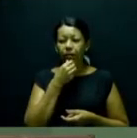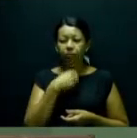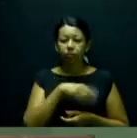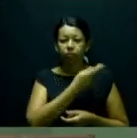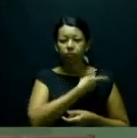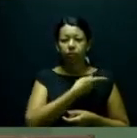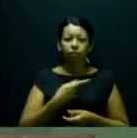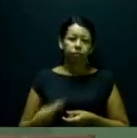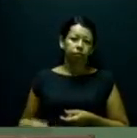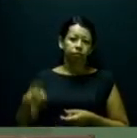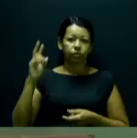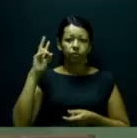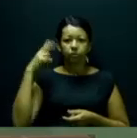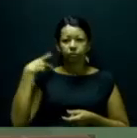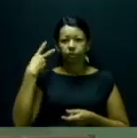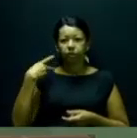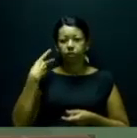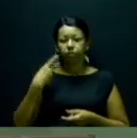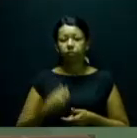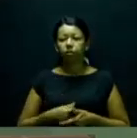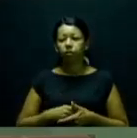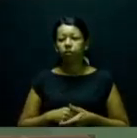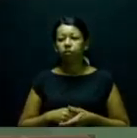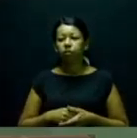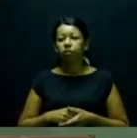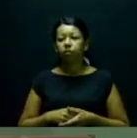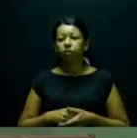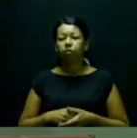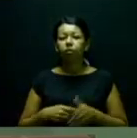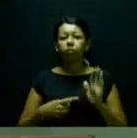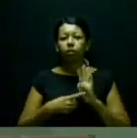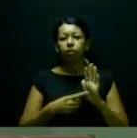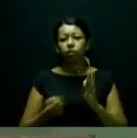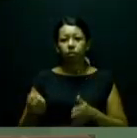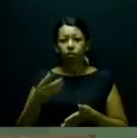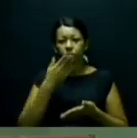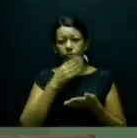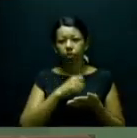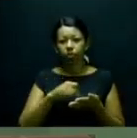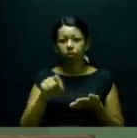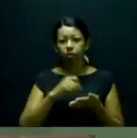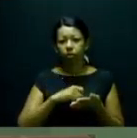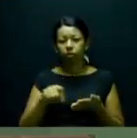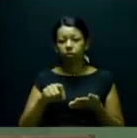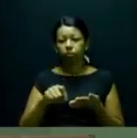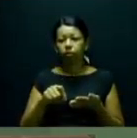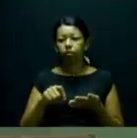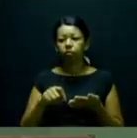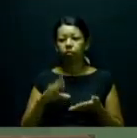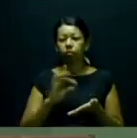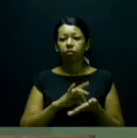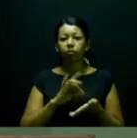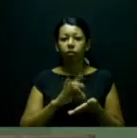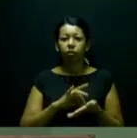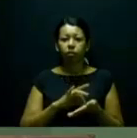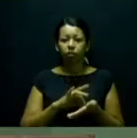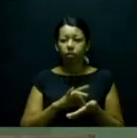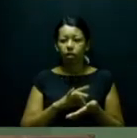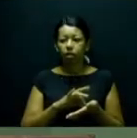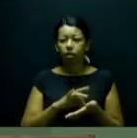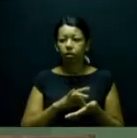Senhor presidente, senhores vereadores, mais uma vez apresentando aqui um requerimento, na verdade,